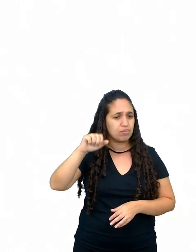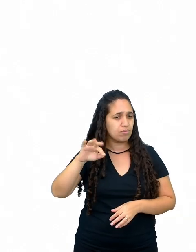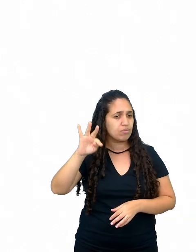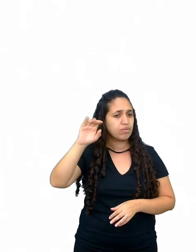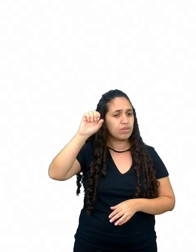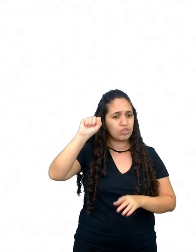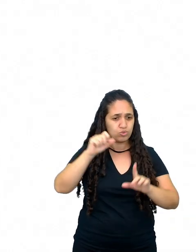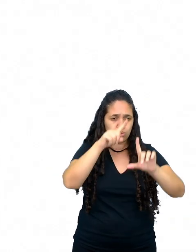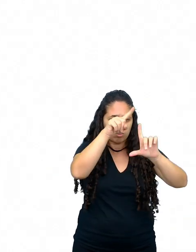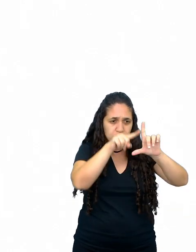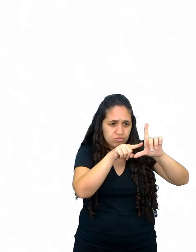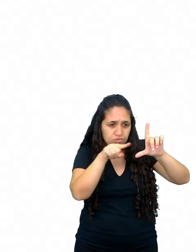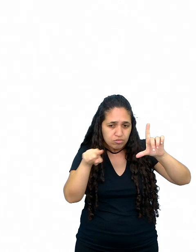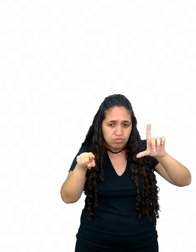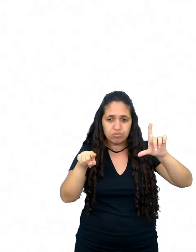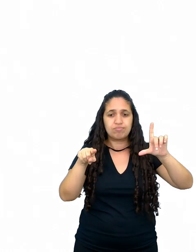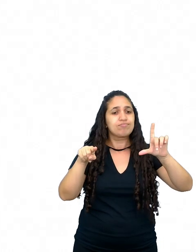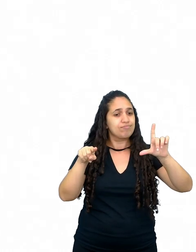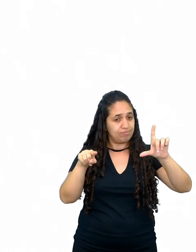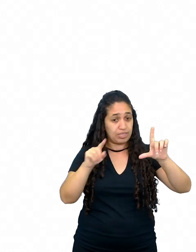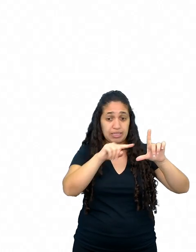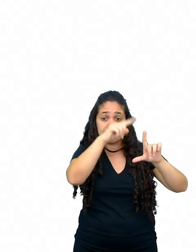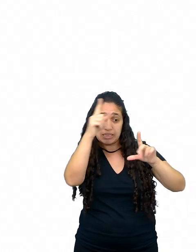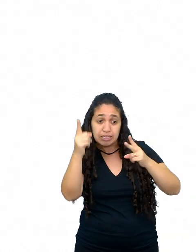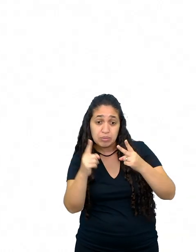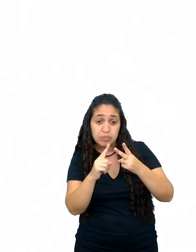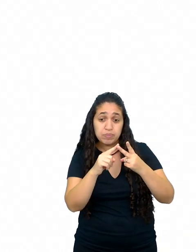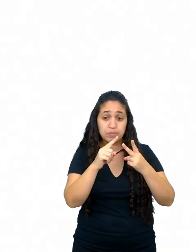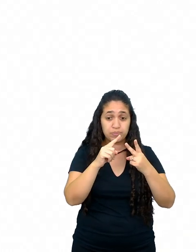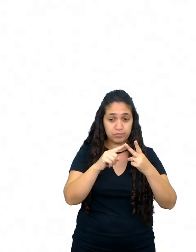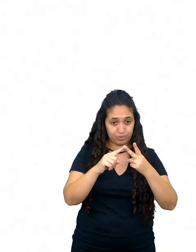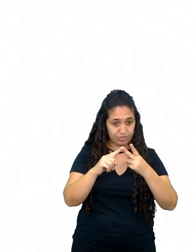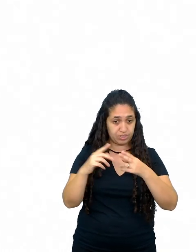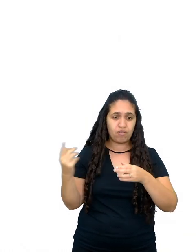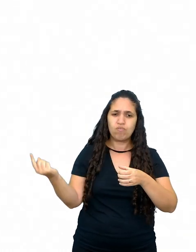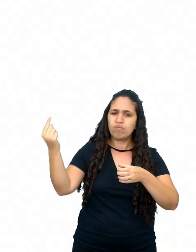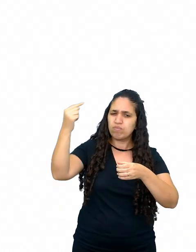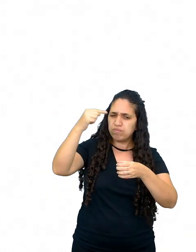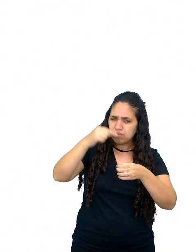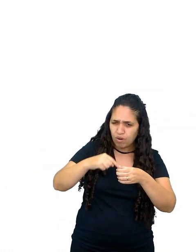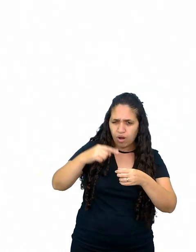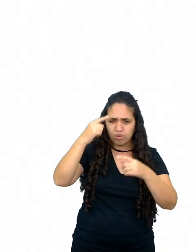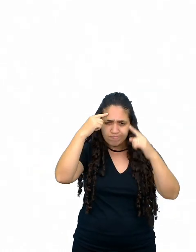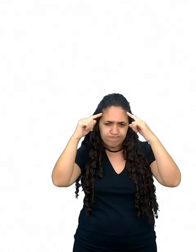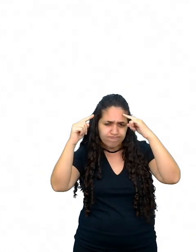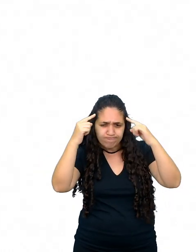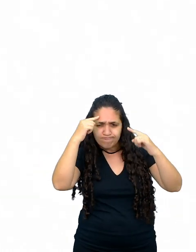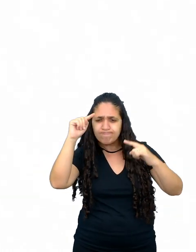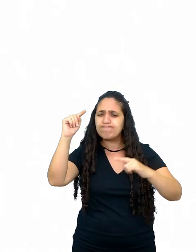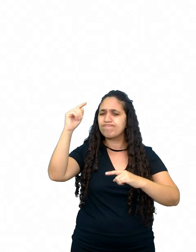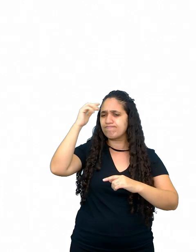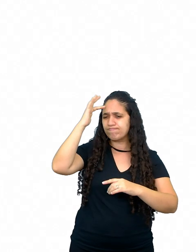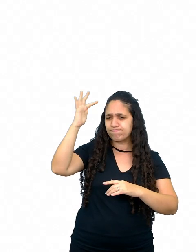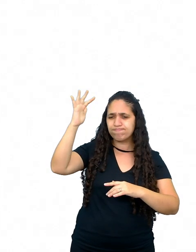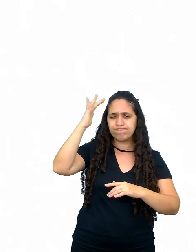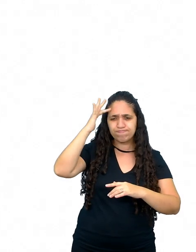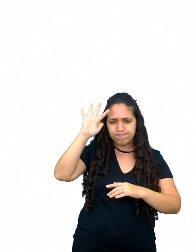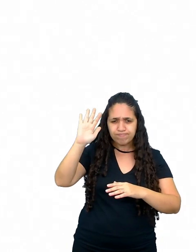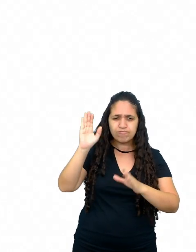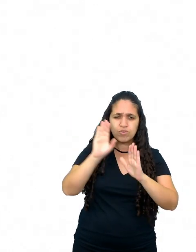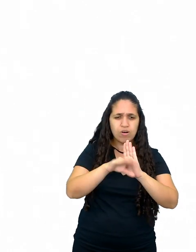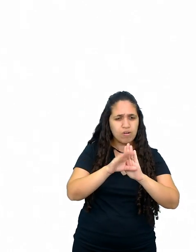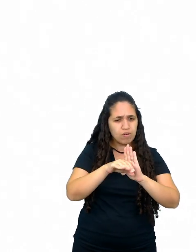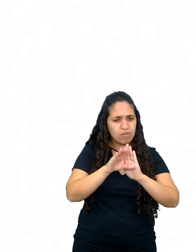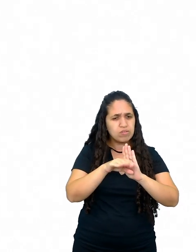cartesiano. Depois, no segundo momento, a gente vai retomar aquelas principais ideias,